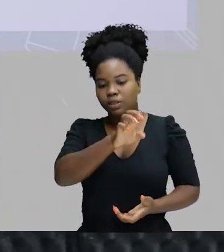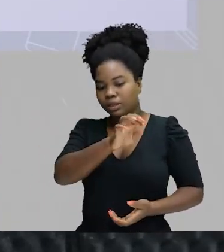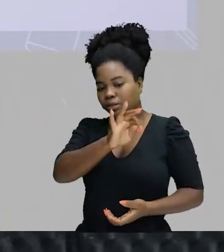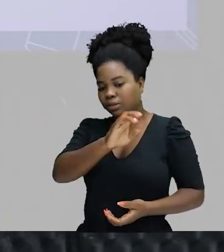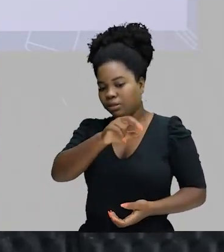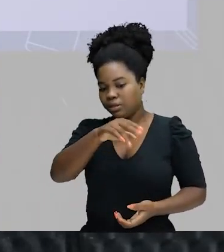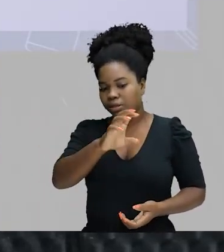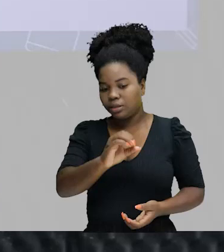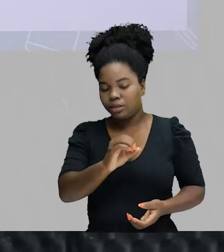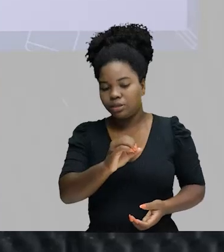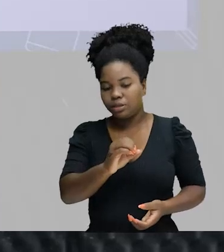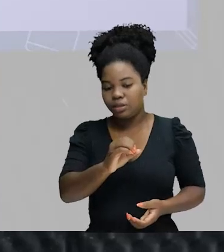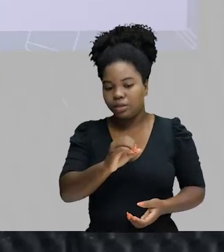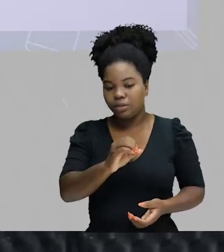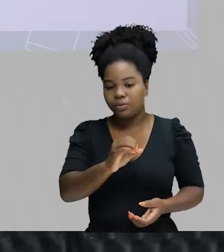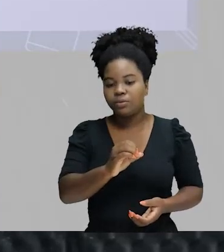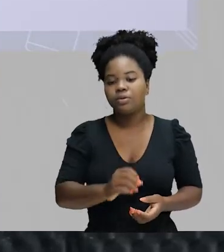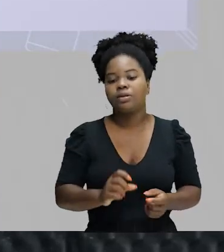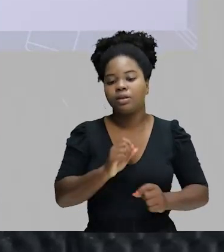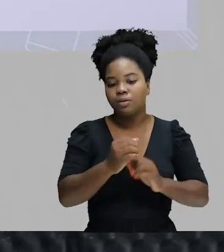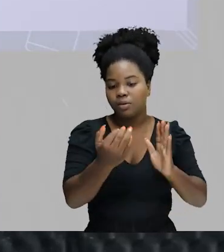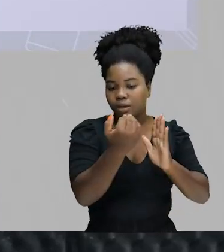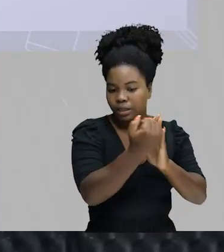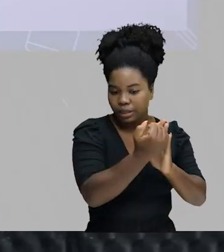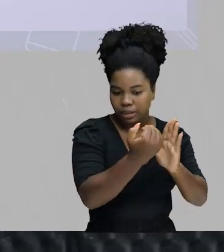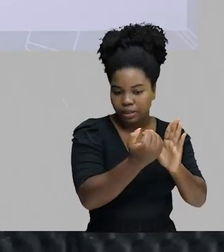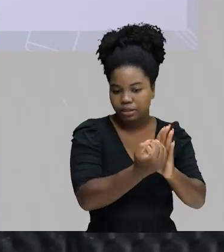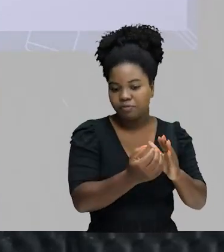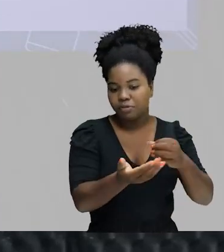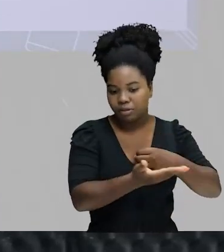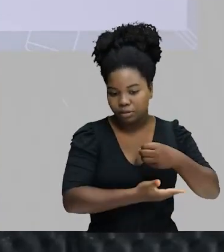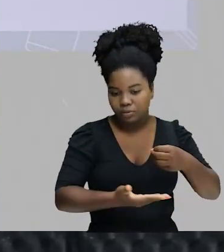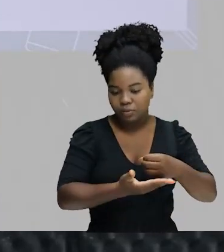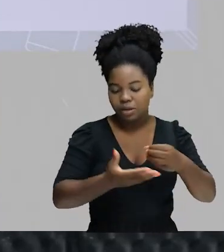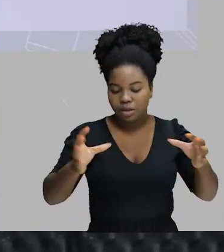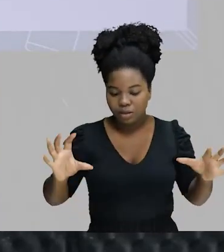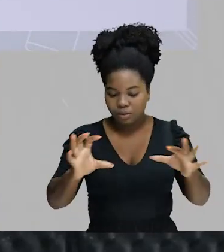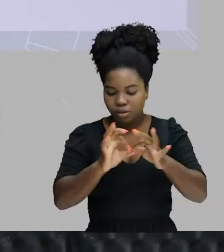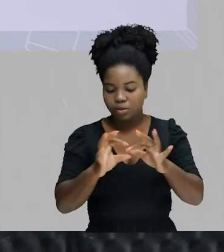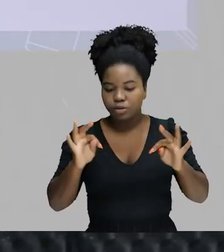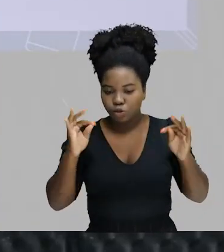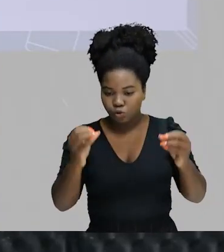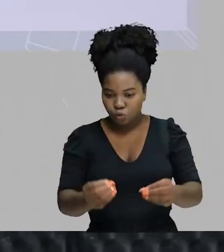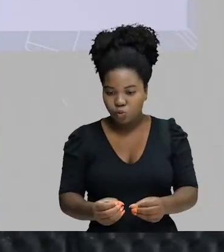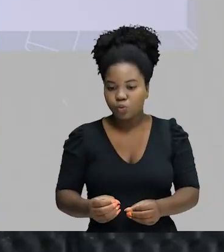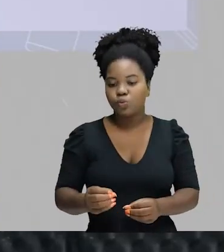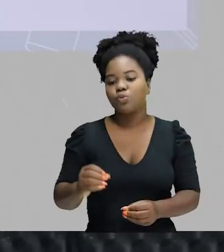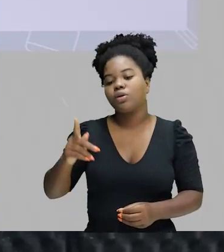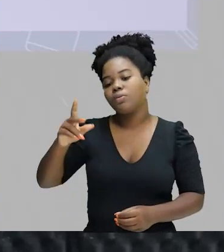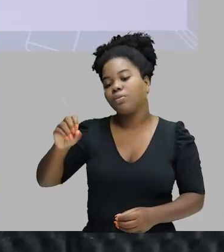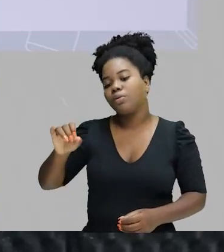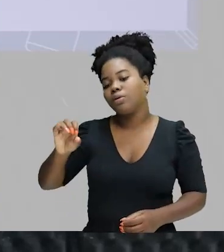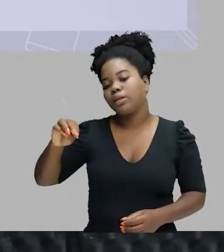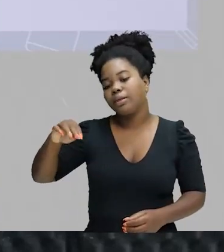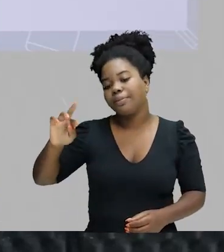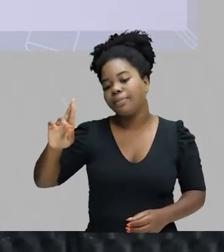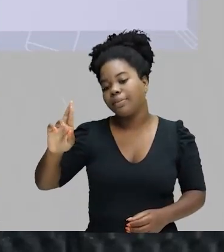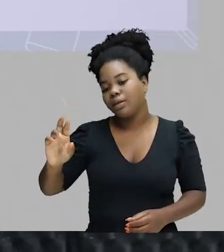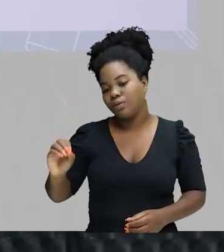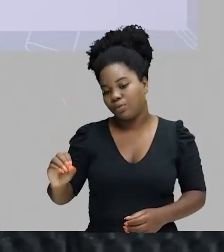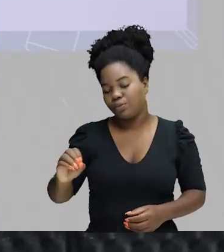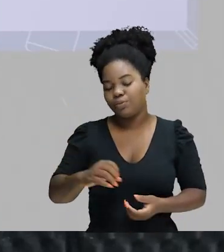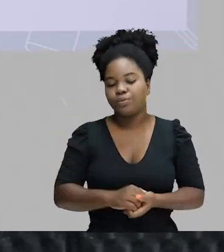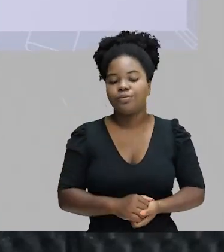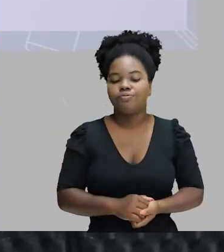básica, e a união dessas unidades, a união desses monômeros, o polímero. Então, a união do etileno,